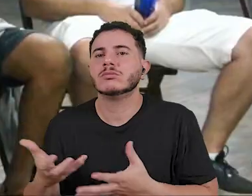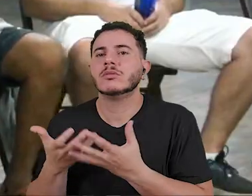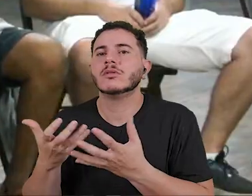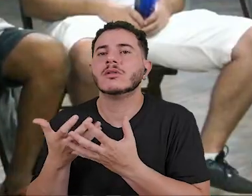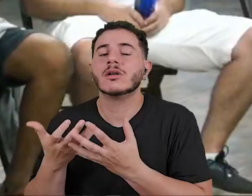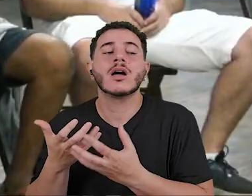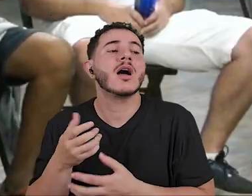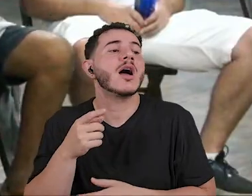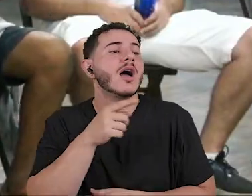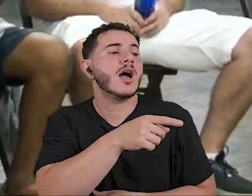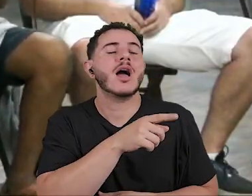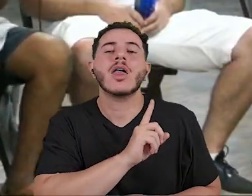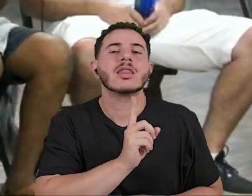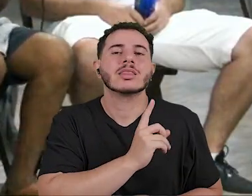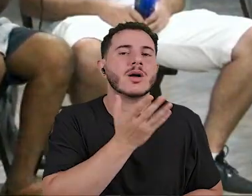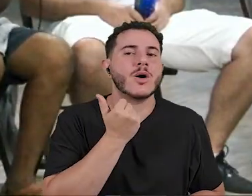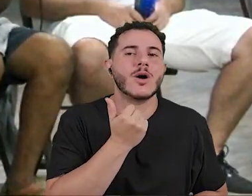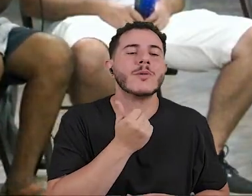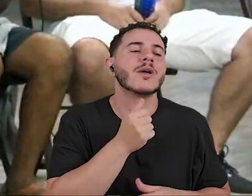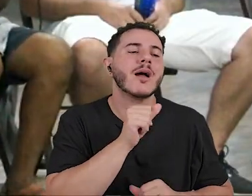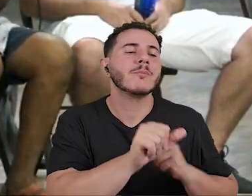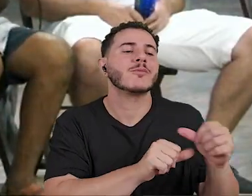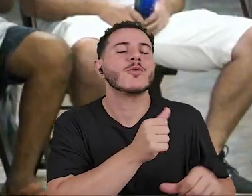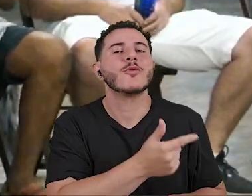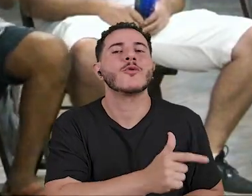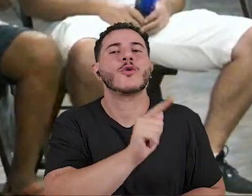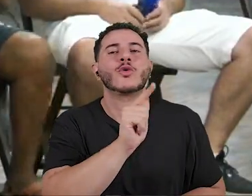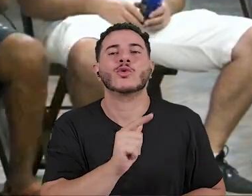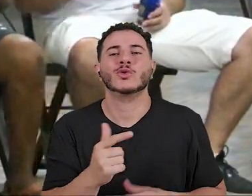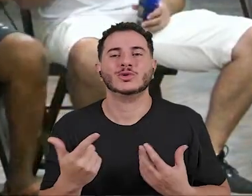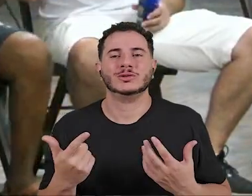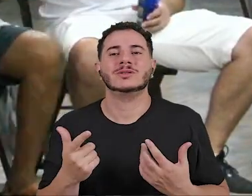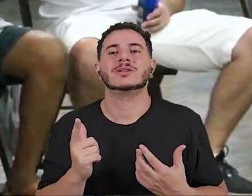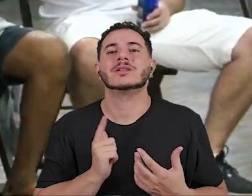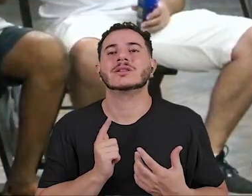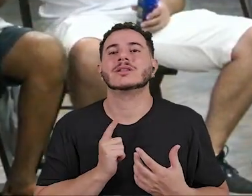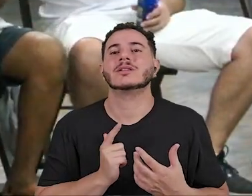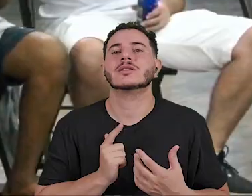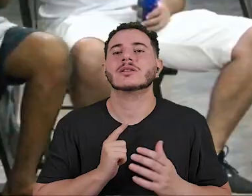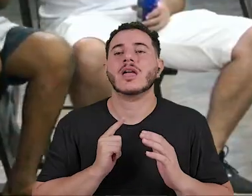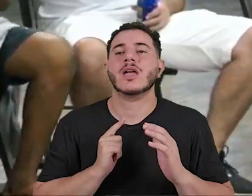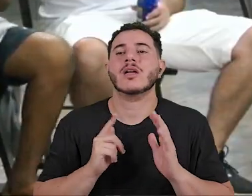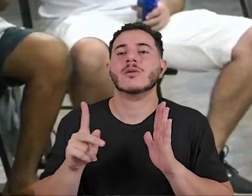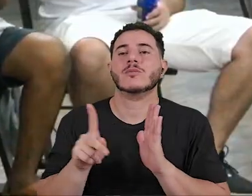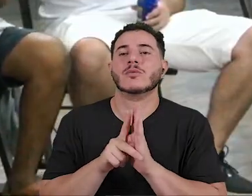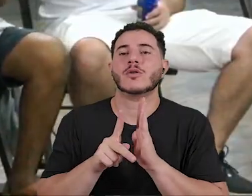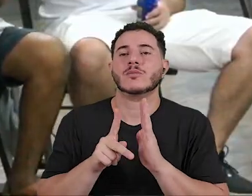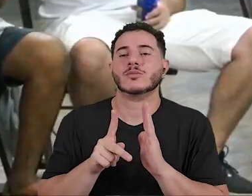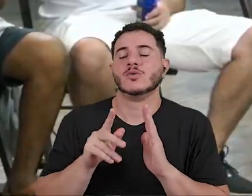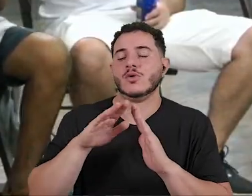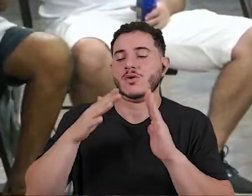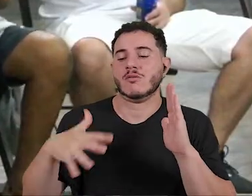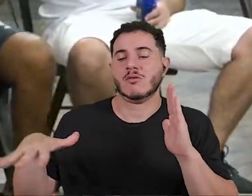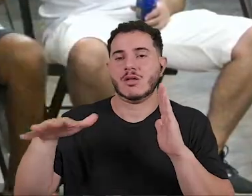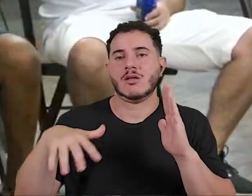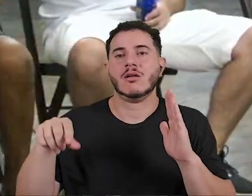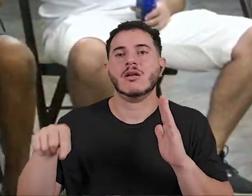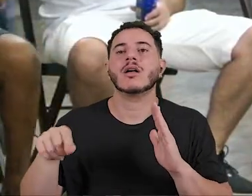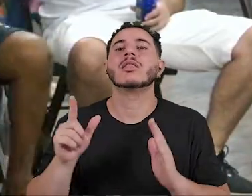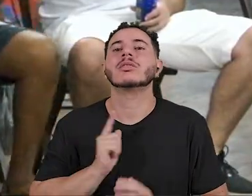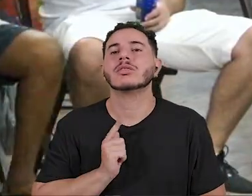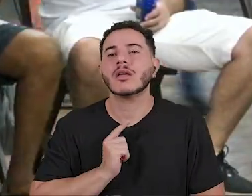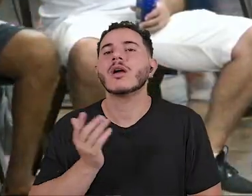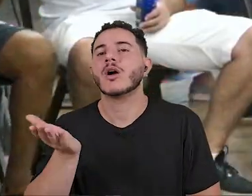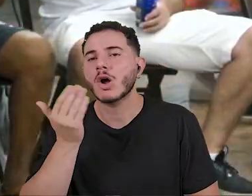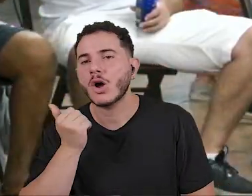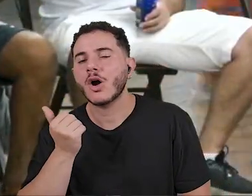Orixá Nagô come aquilo ali, já o outro não come. Tem orixá que aceita azeite de dendê, mas tem outro orixá que não come azeite